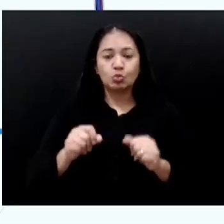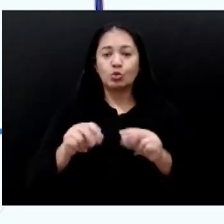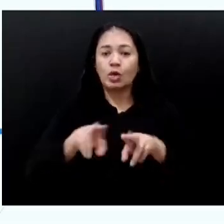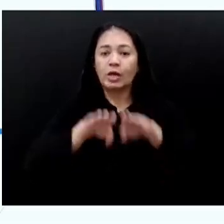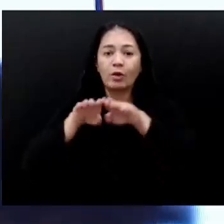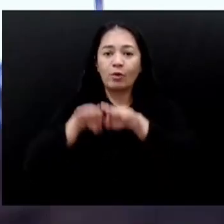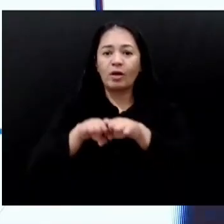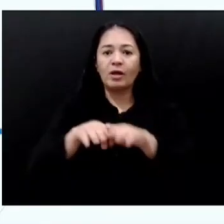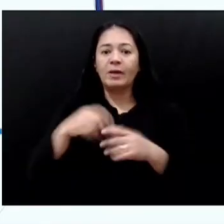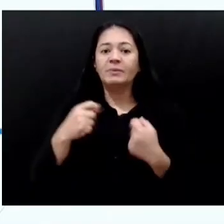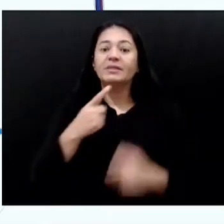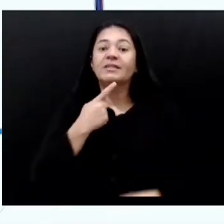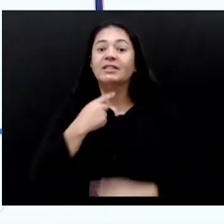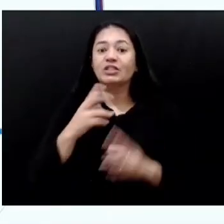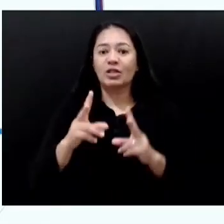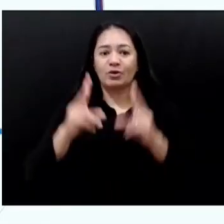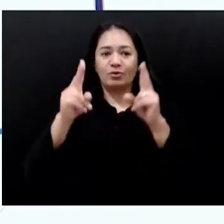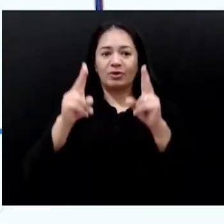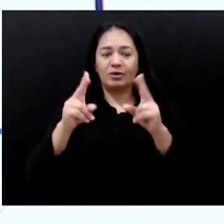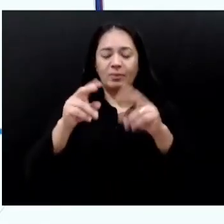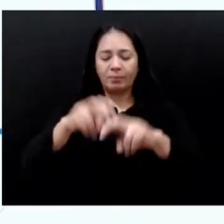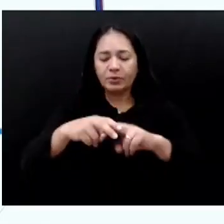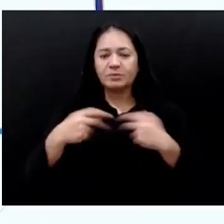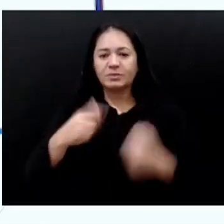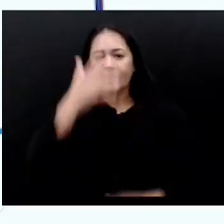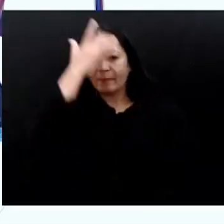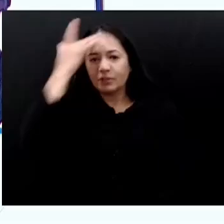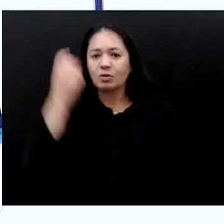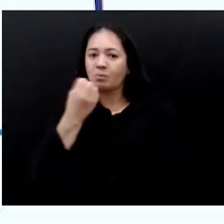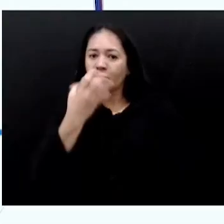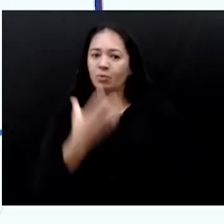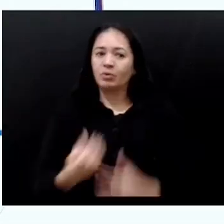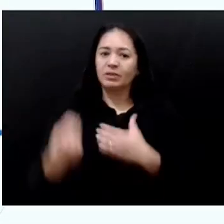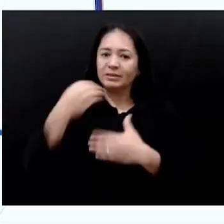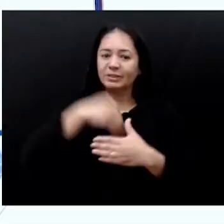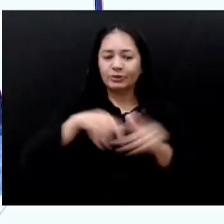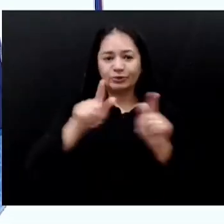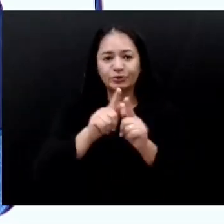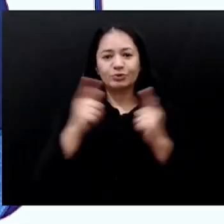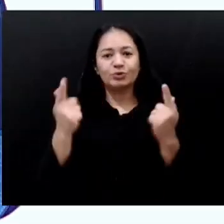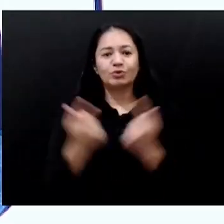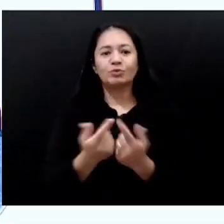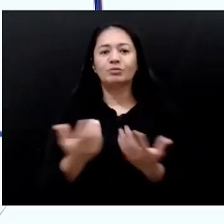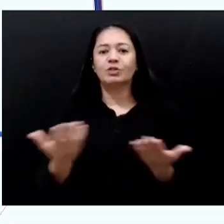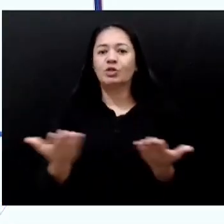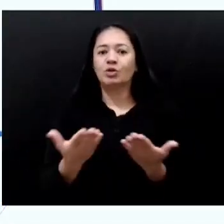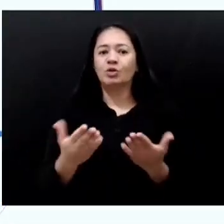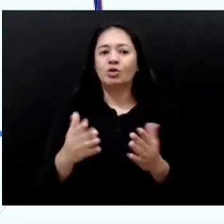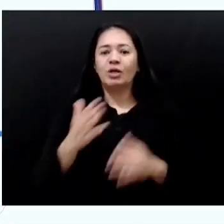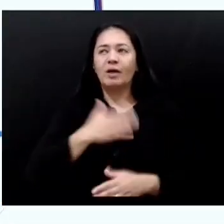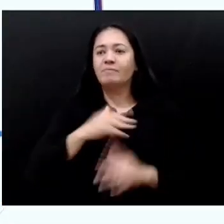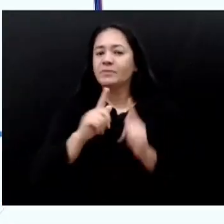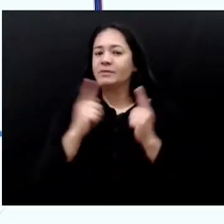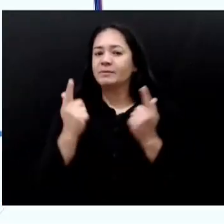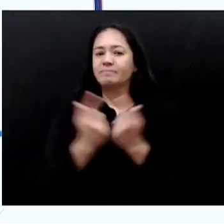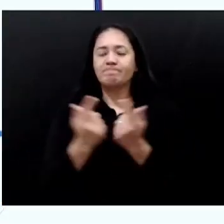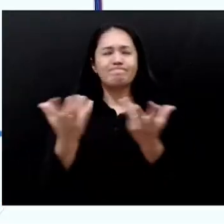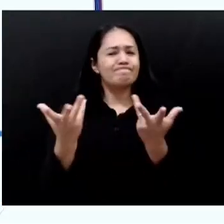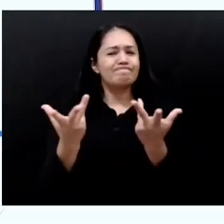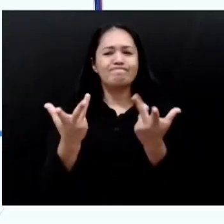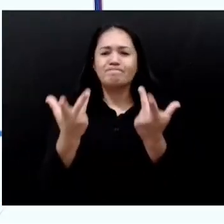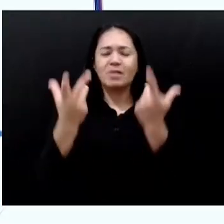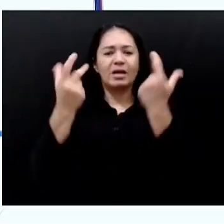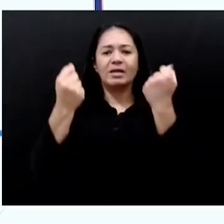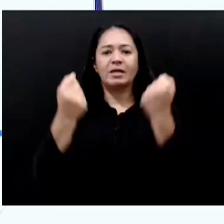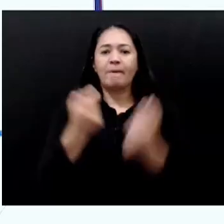para isso a gente precisa ter boas pessoas dentro da equipe. E eu hoje, graças a Deus, tenho uma equipe impecável, que com poucas pessoas, afinal,